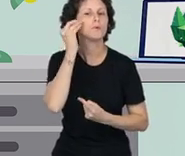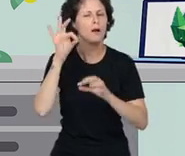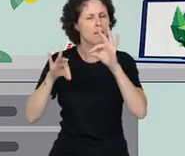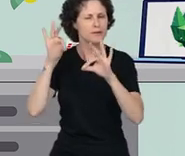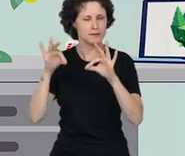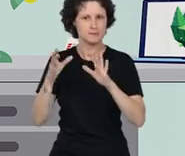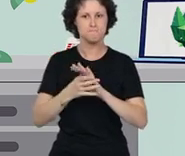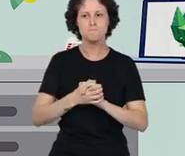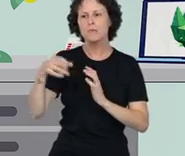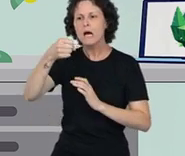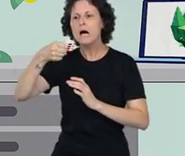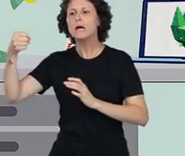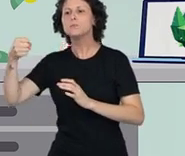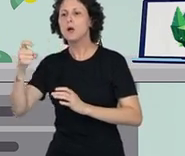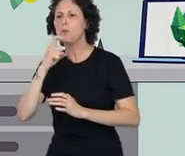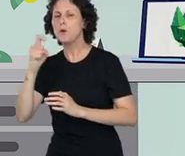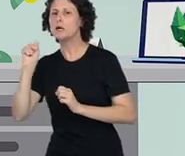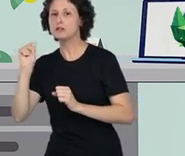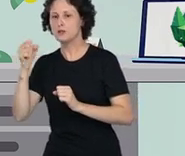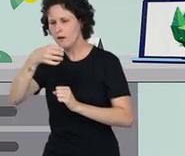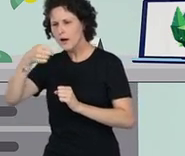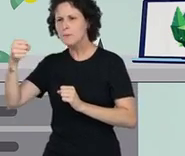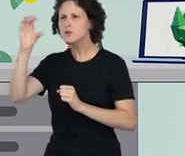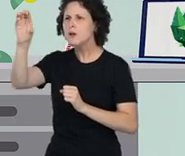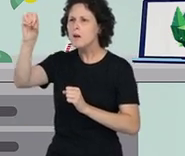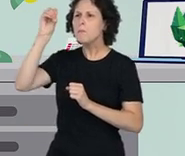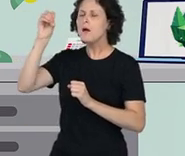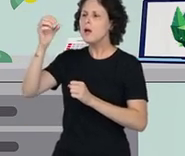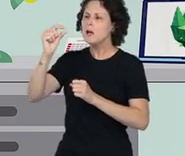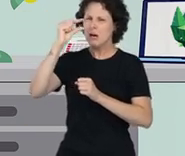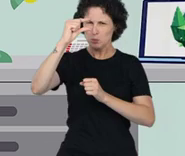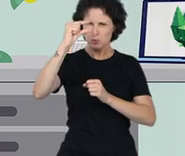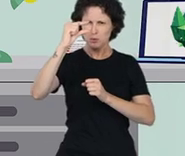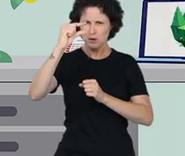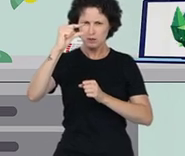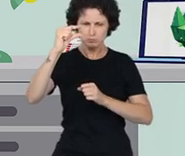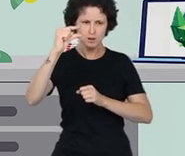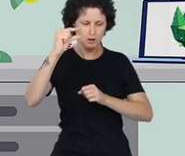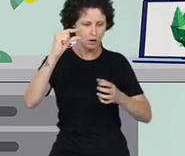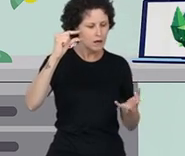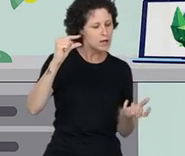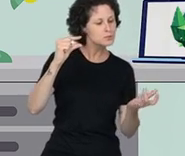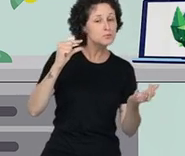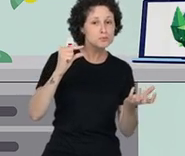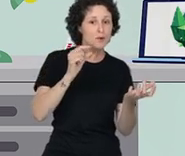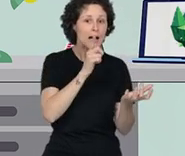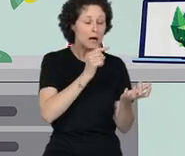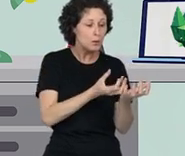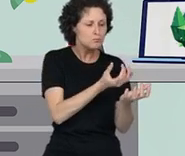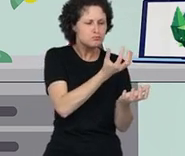lá! Se eu pegar um pedaço de gelo e colocar na água quente, o que você acha que vai acontecer? O gelo